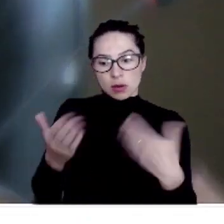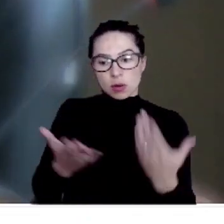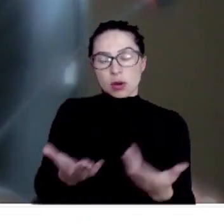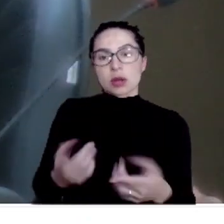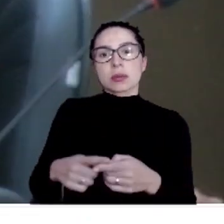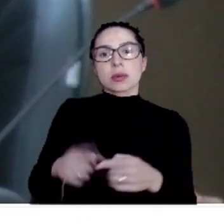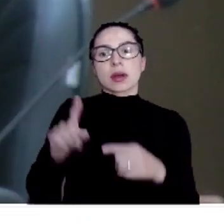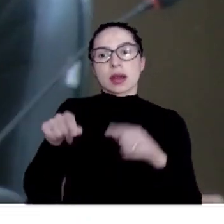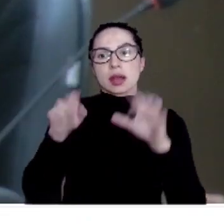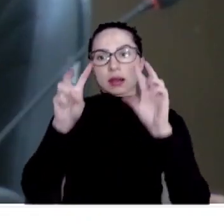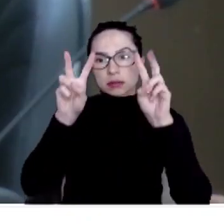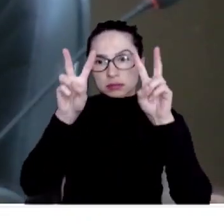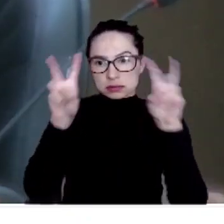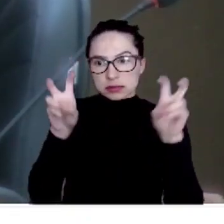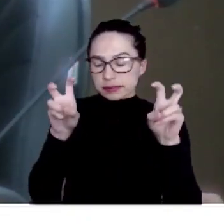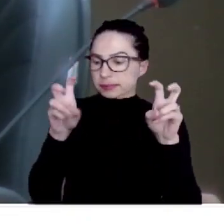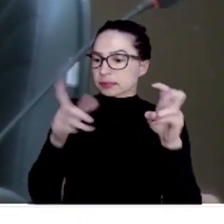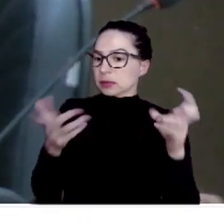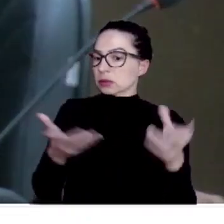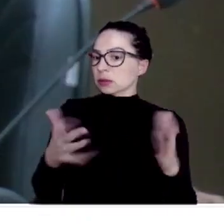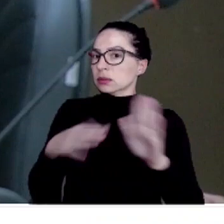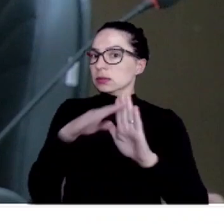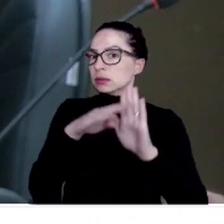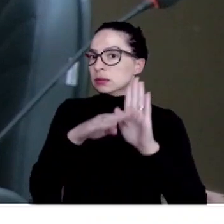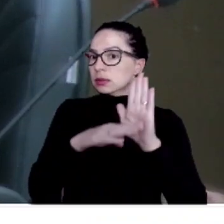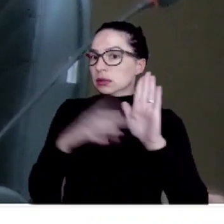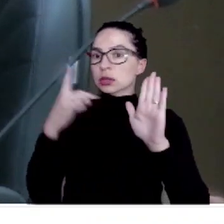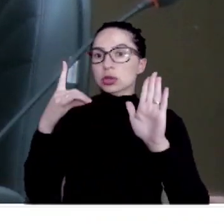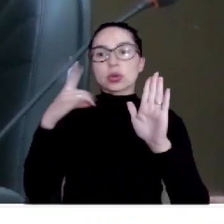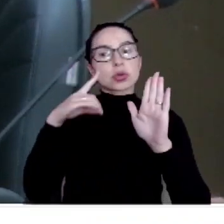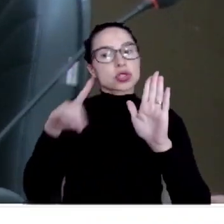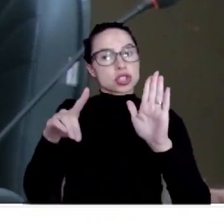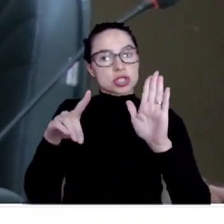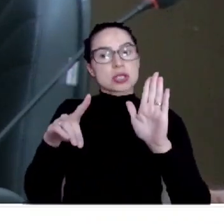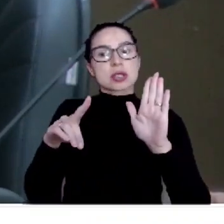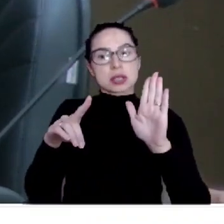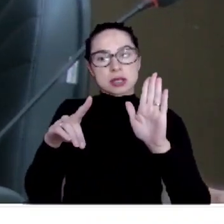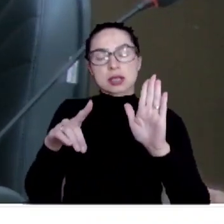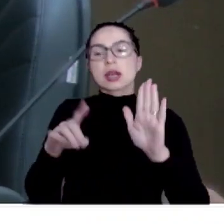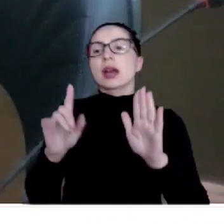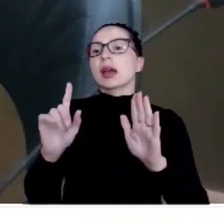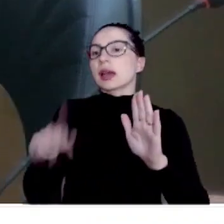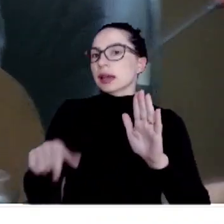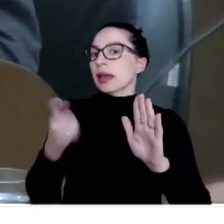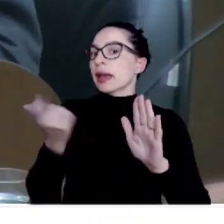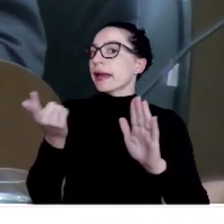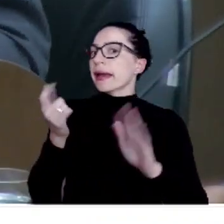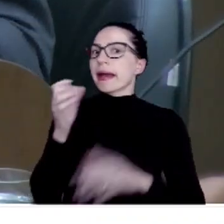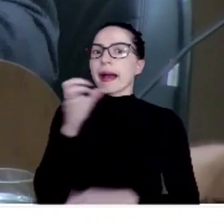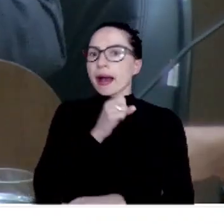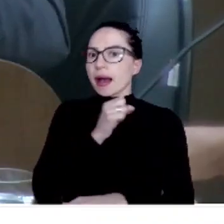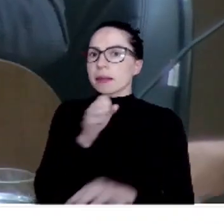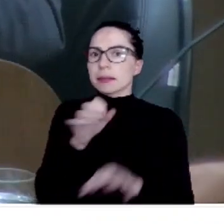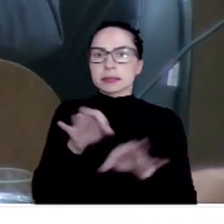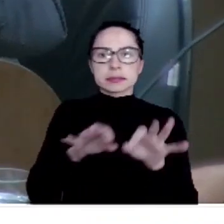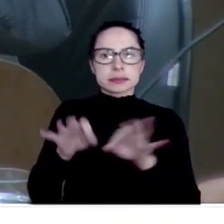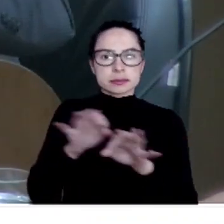está na pauta, na ordem do dia, vamos dizer assim, e que tem que tomar todas as precauções.